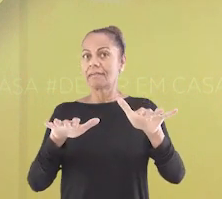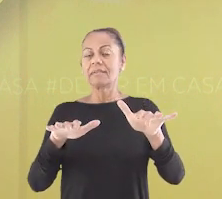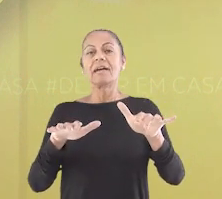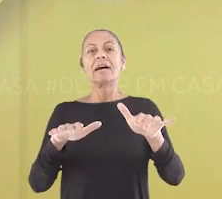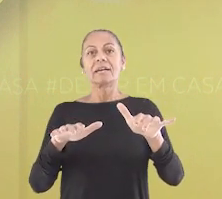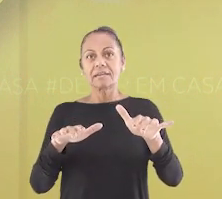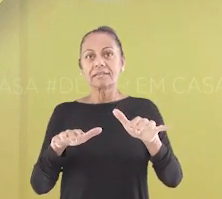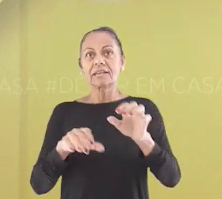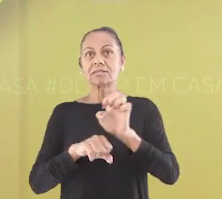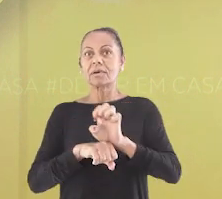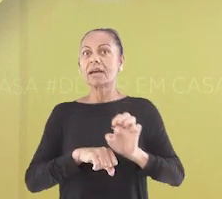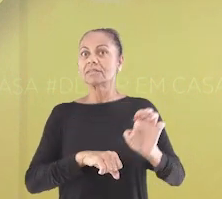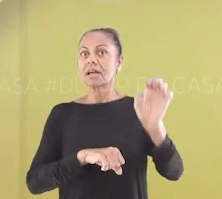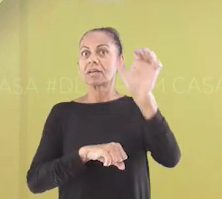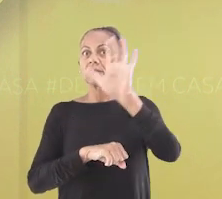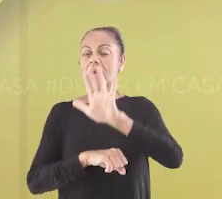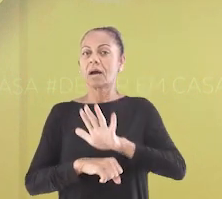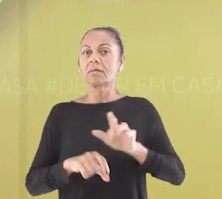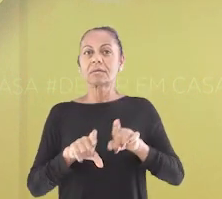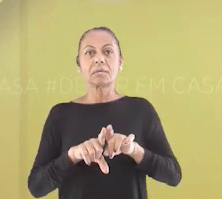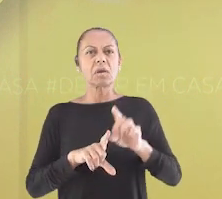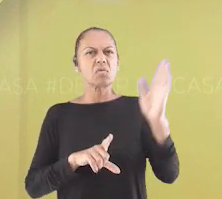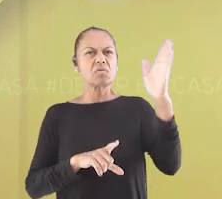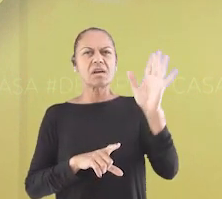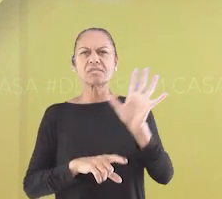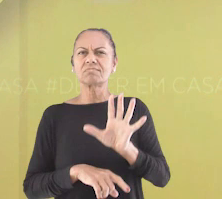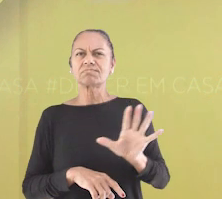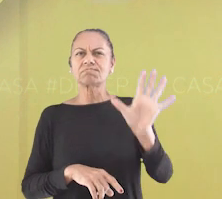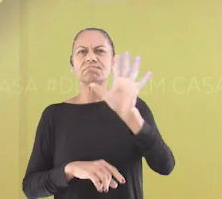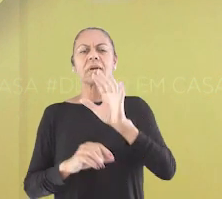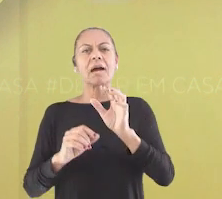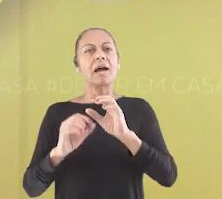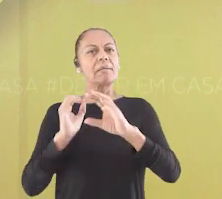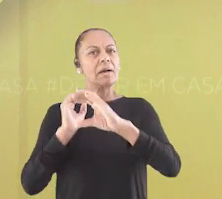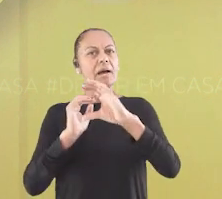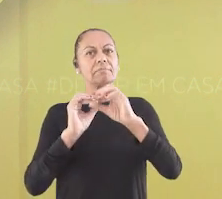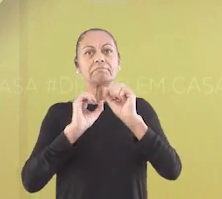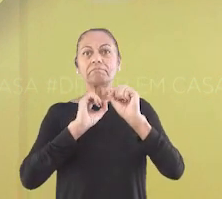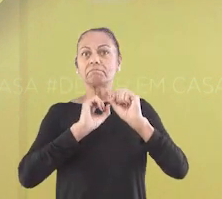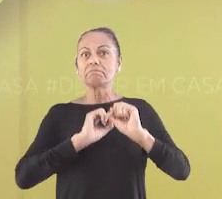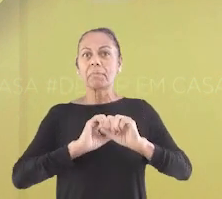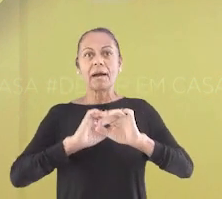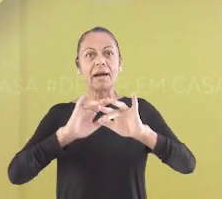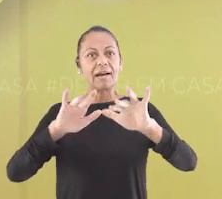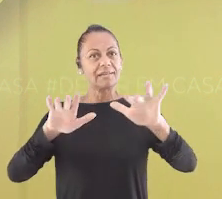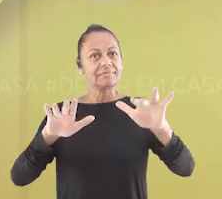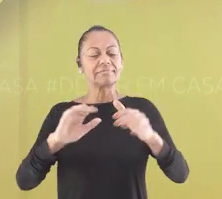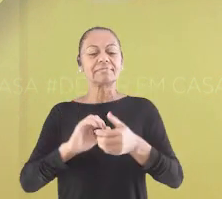nacional. Esses espaços podem aparecer em uma página ou seção específica,